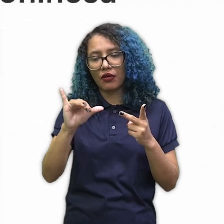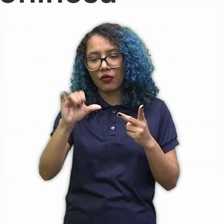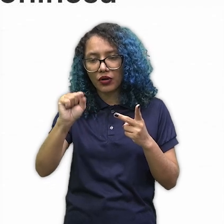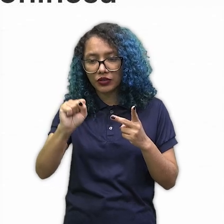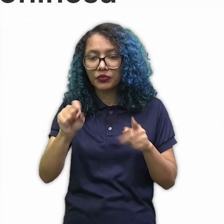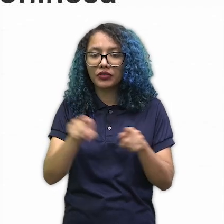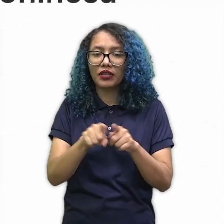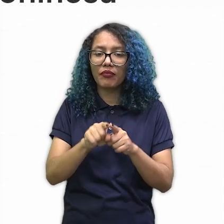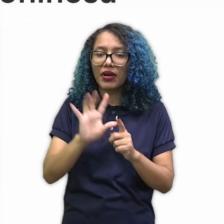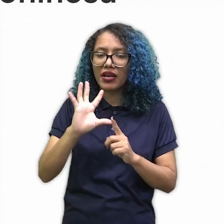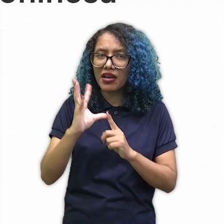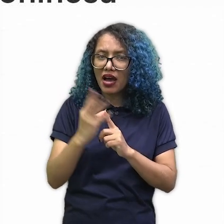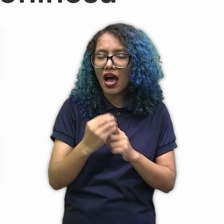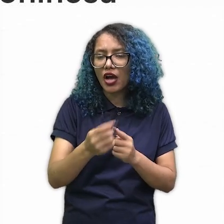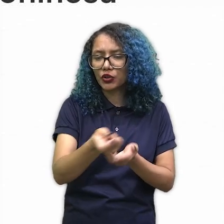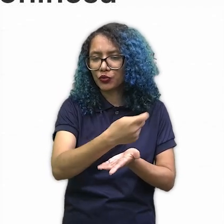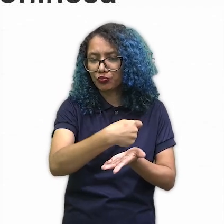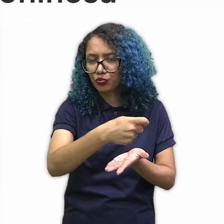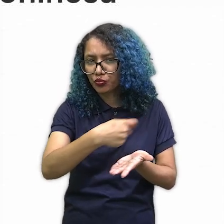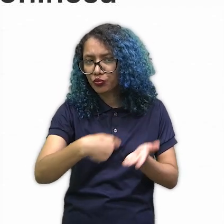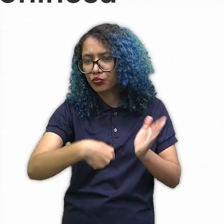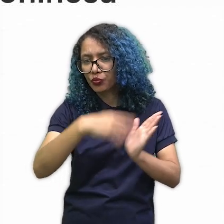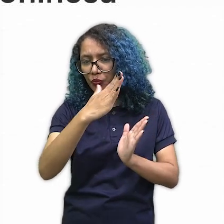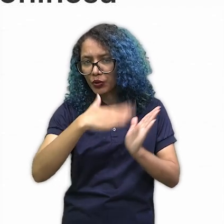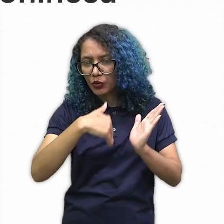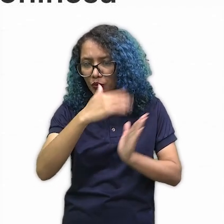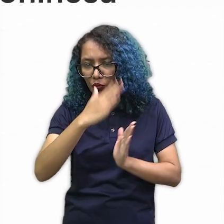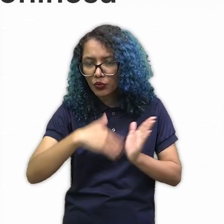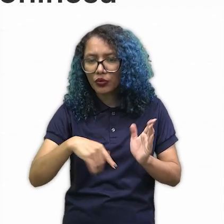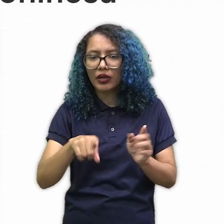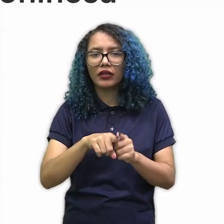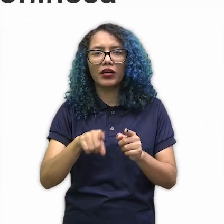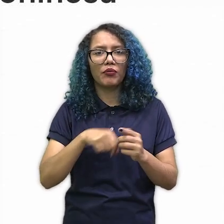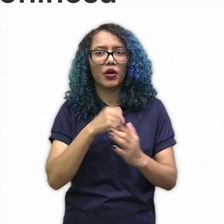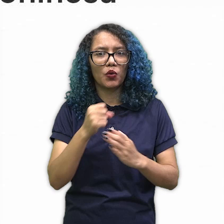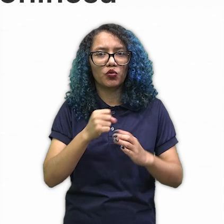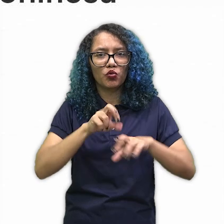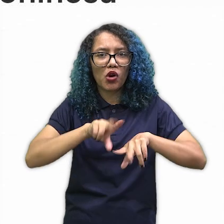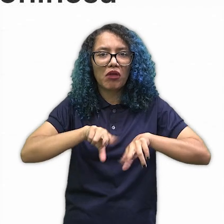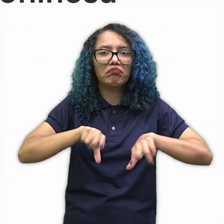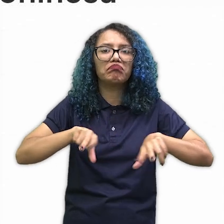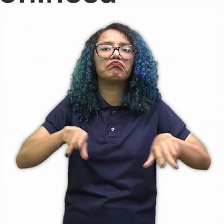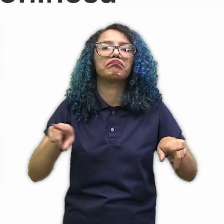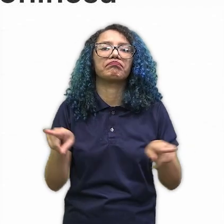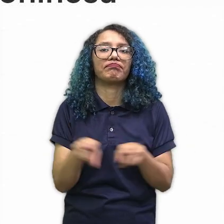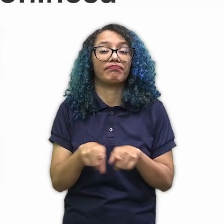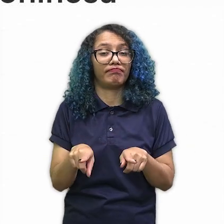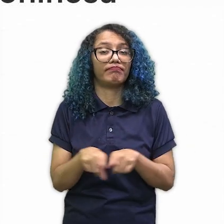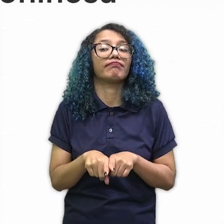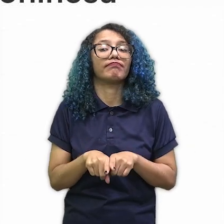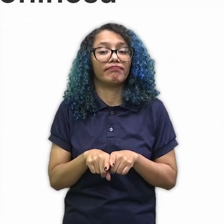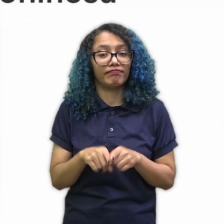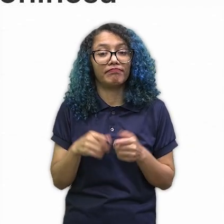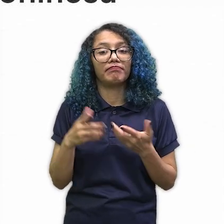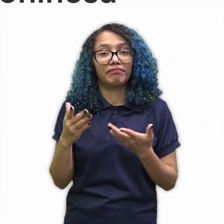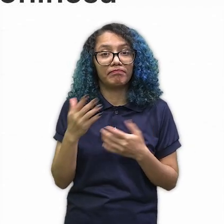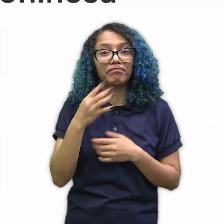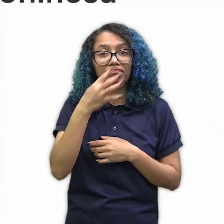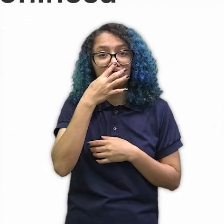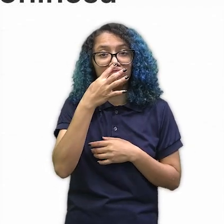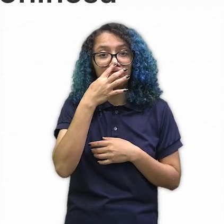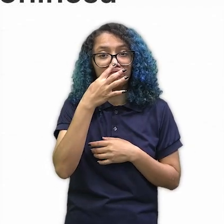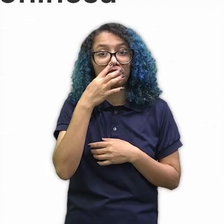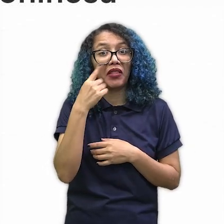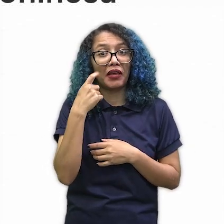tem, como a caligrafia e a pintura, além de uma culinária muito diversificada. Isso acaba chamando